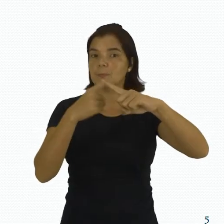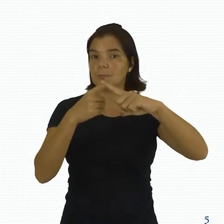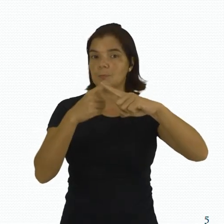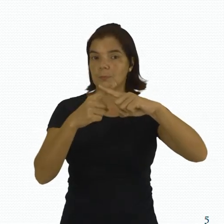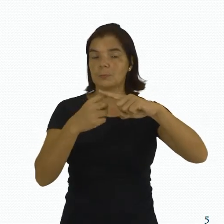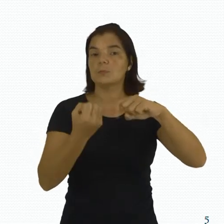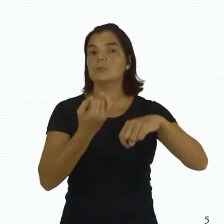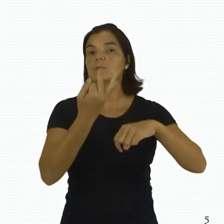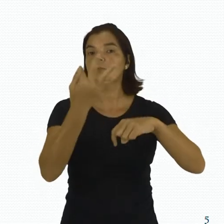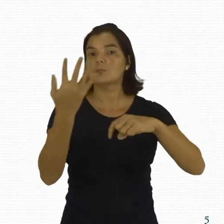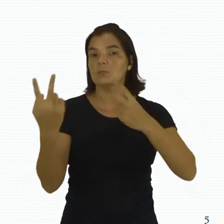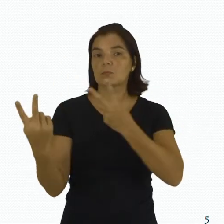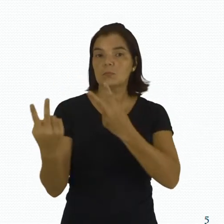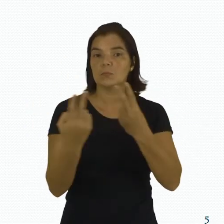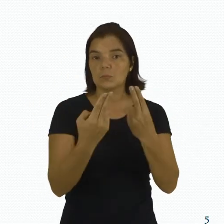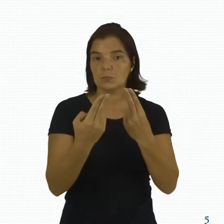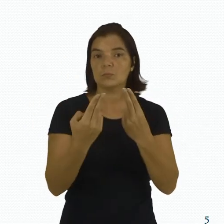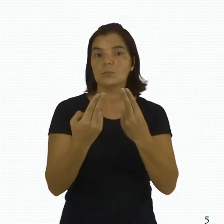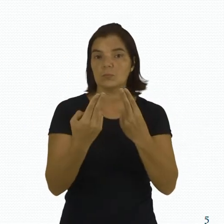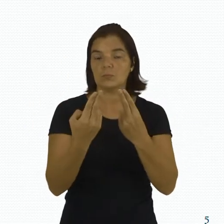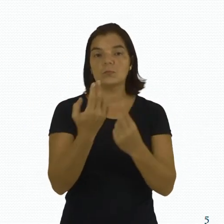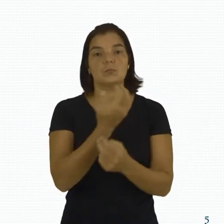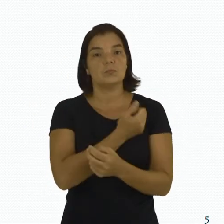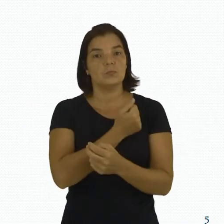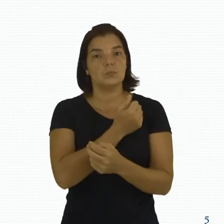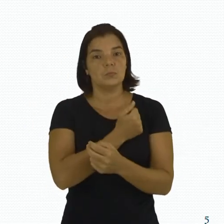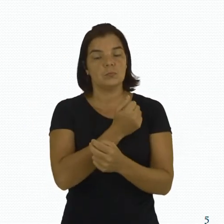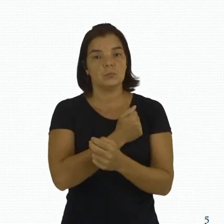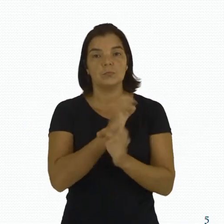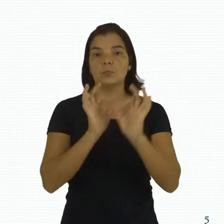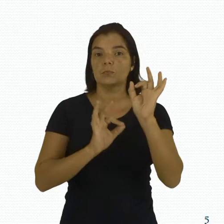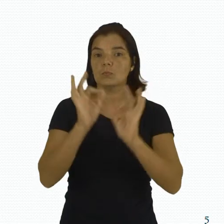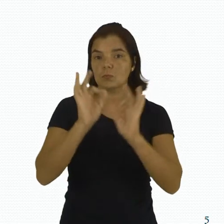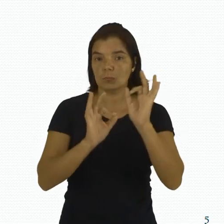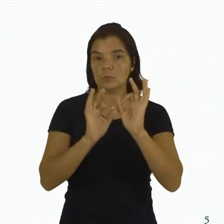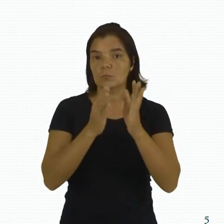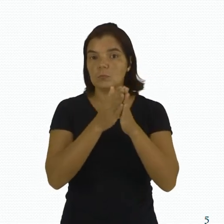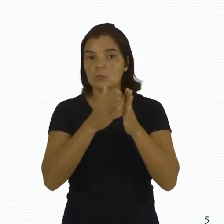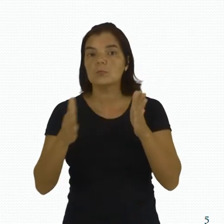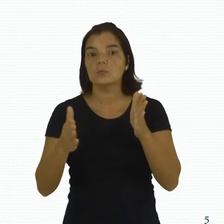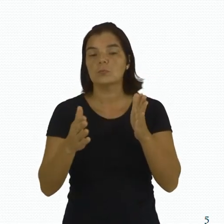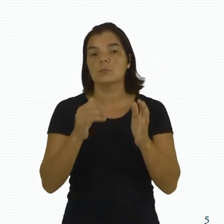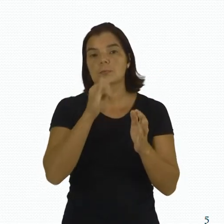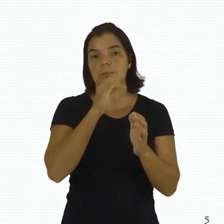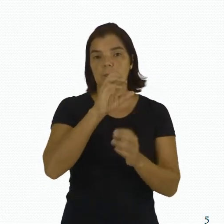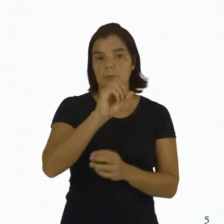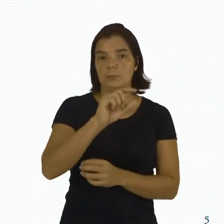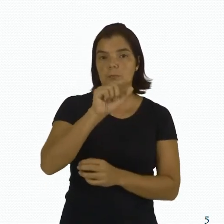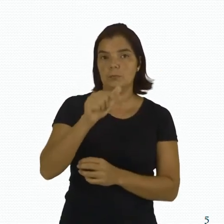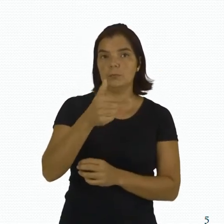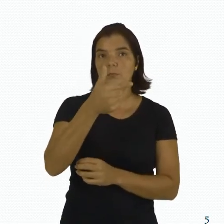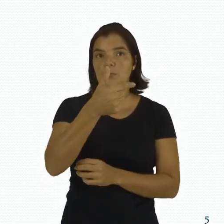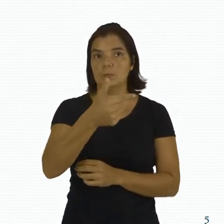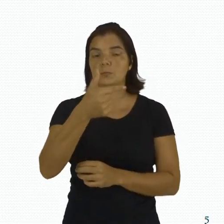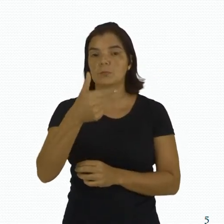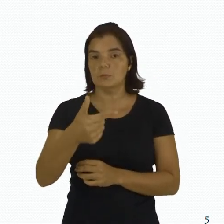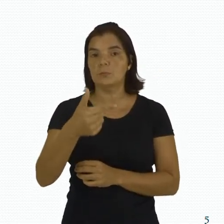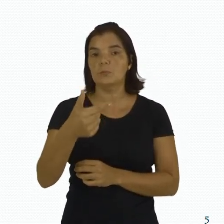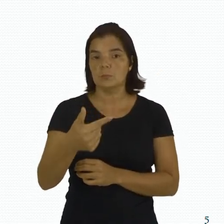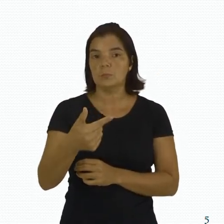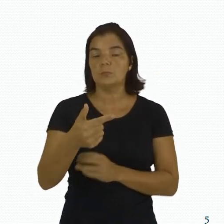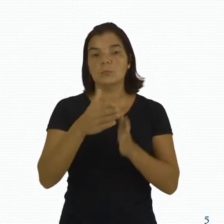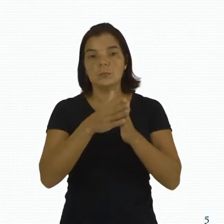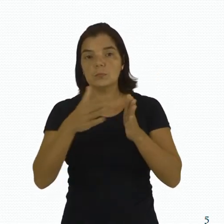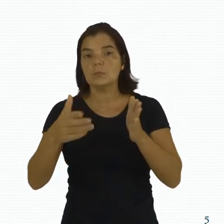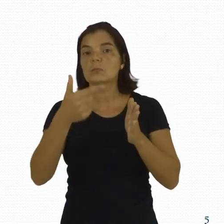Numa quantidade igual à quantidade de algarismos que formam o período. Então, 0,22 período é 2,